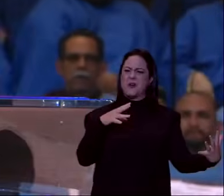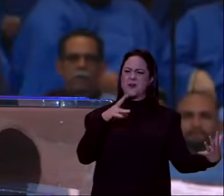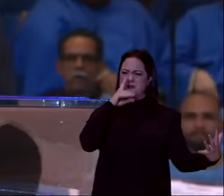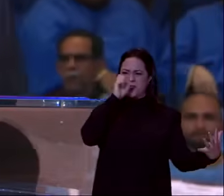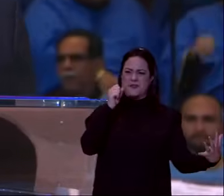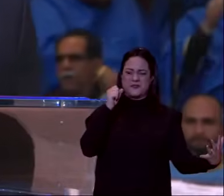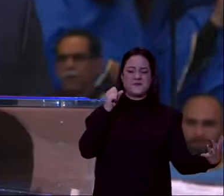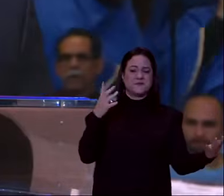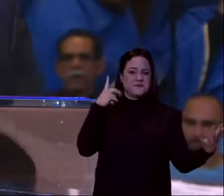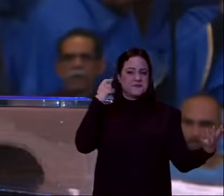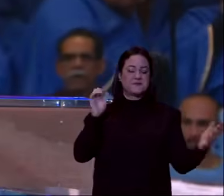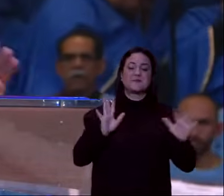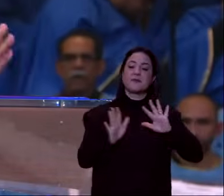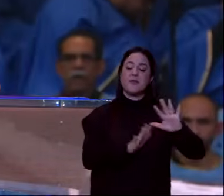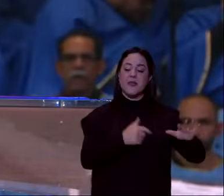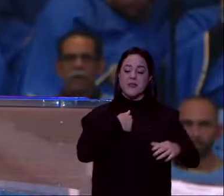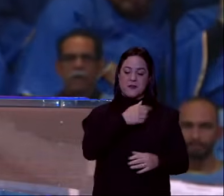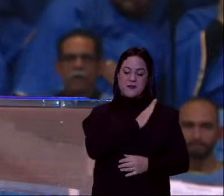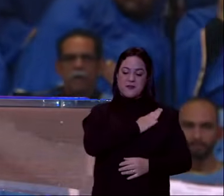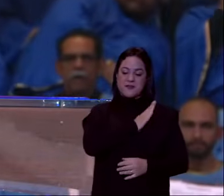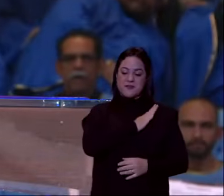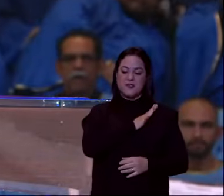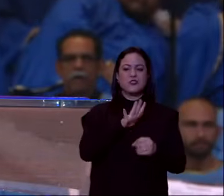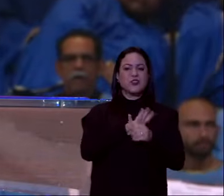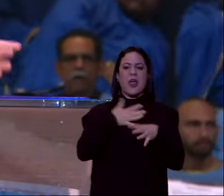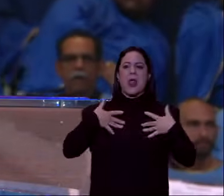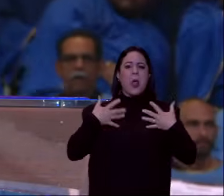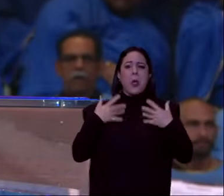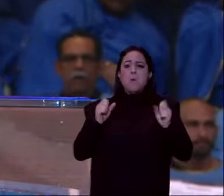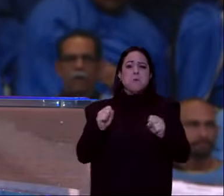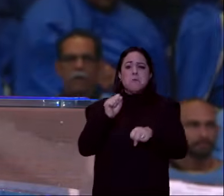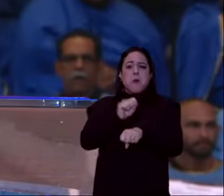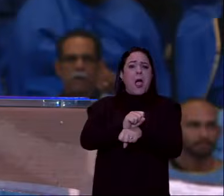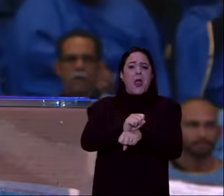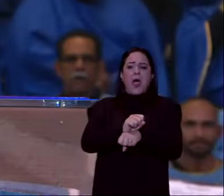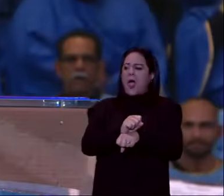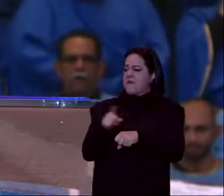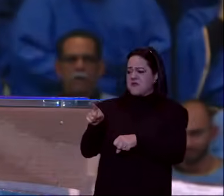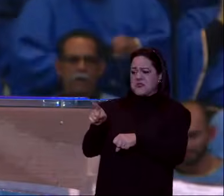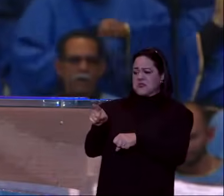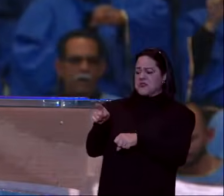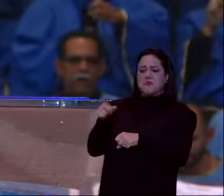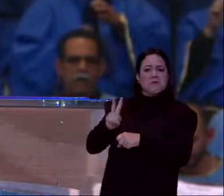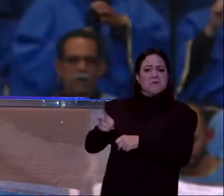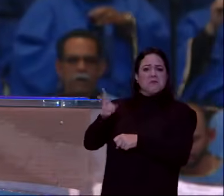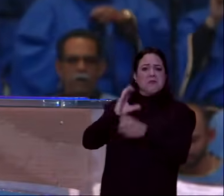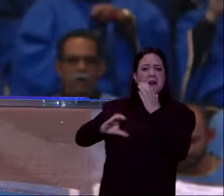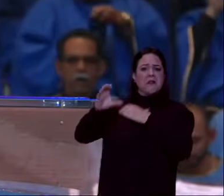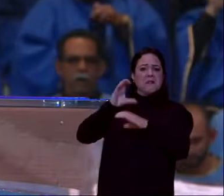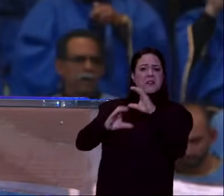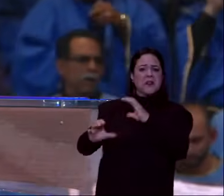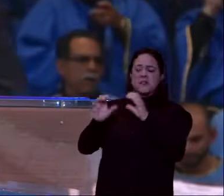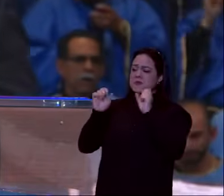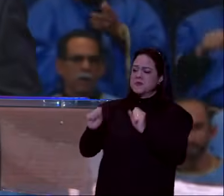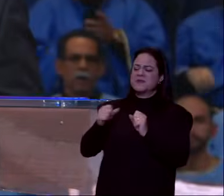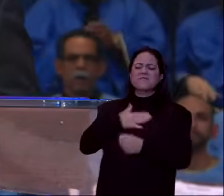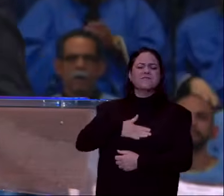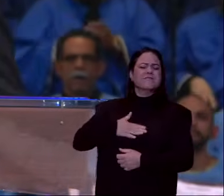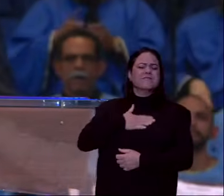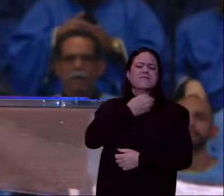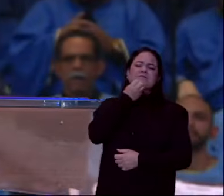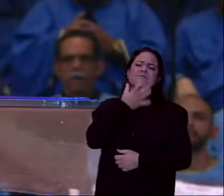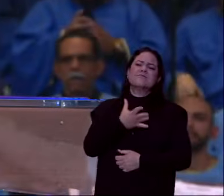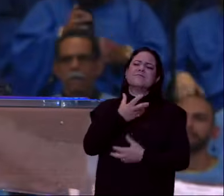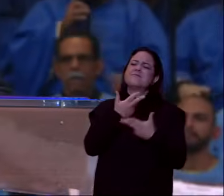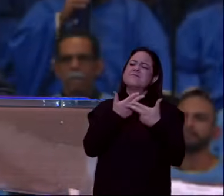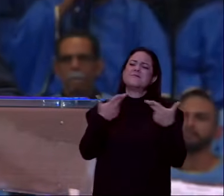Meu coração está cheio de alegria. Eu podia parar aqui, viu, Thalita? Podia continuar, você aqui estava ótimo, estava tão gostoso, tanta